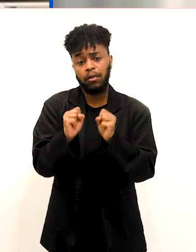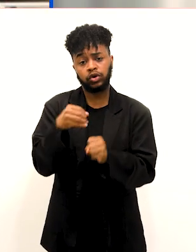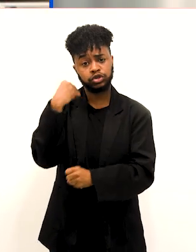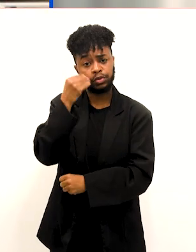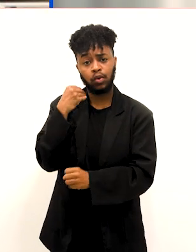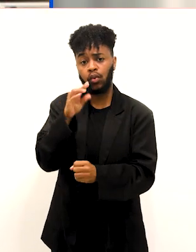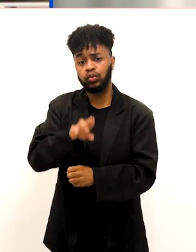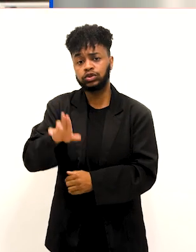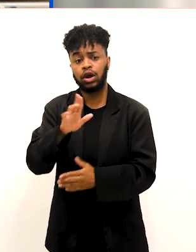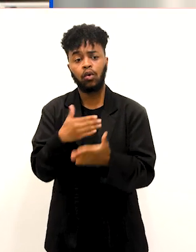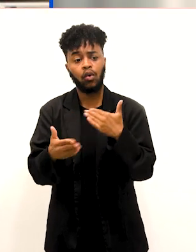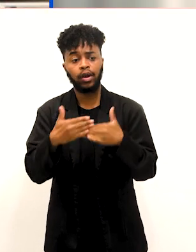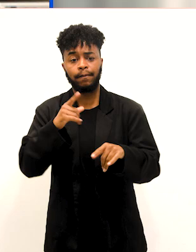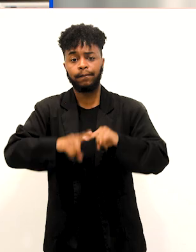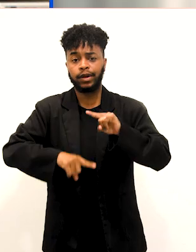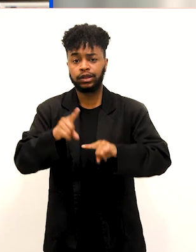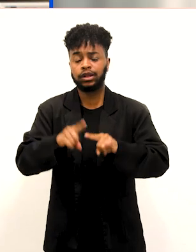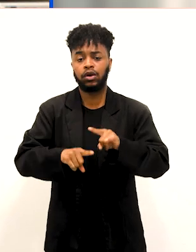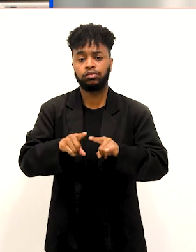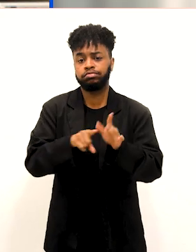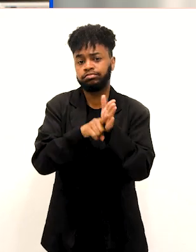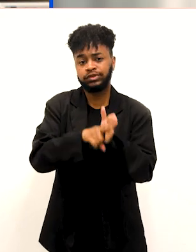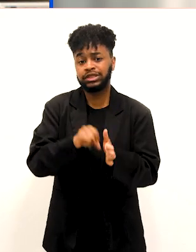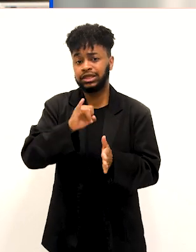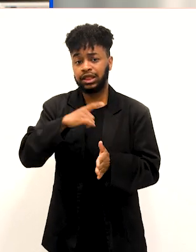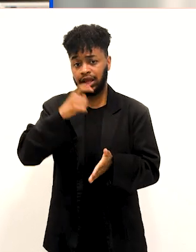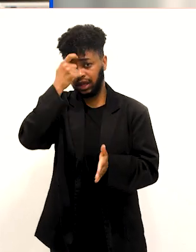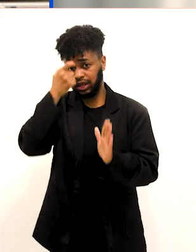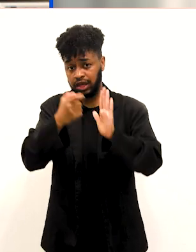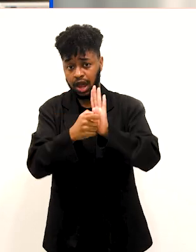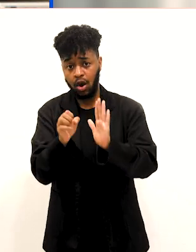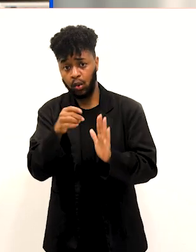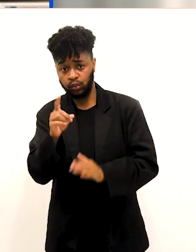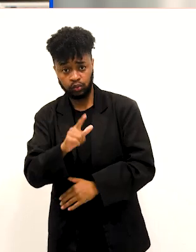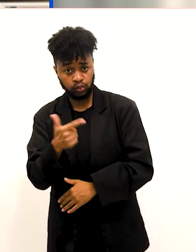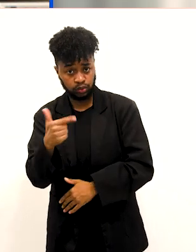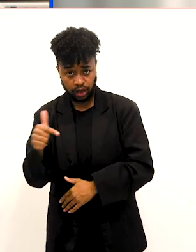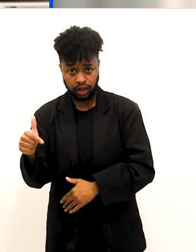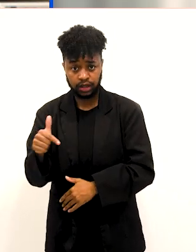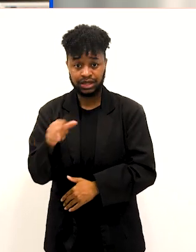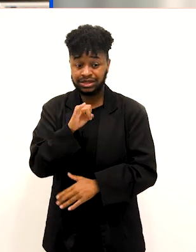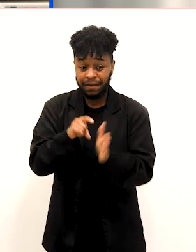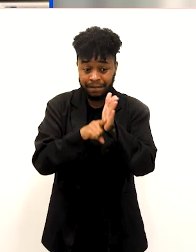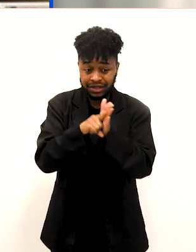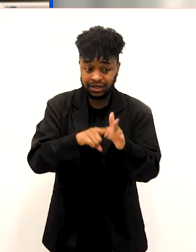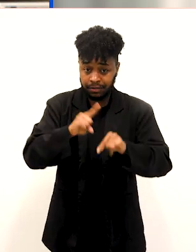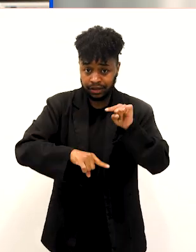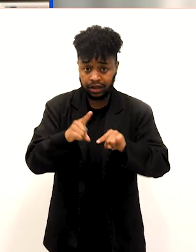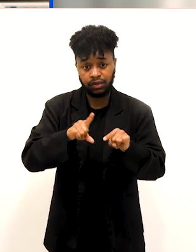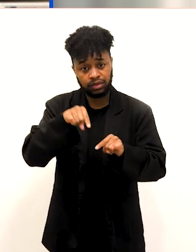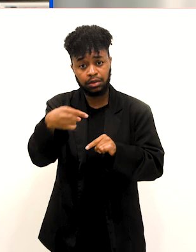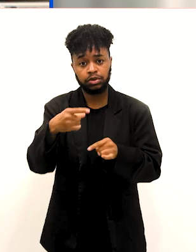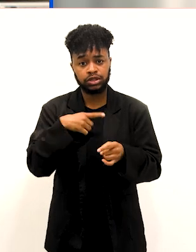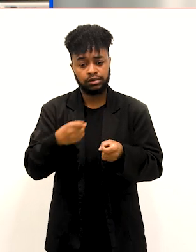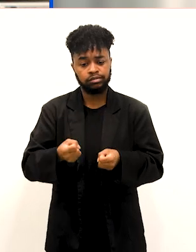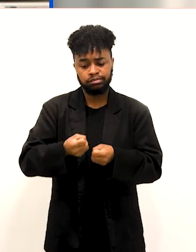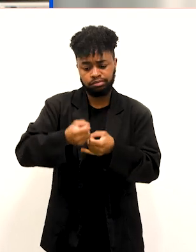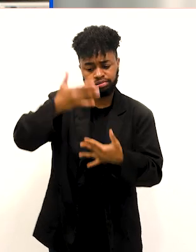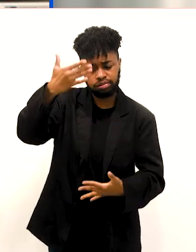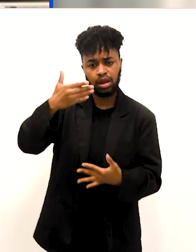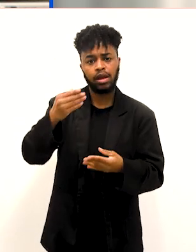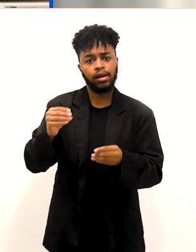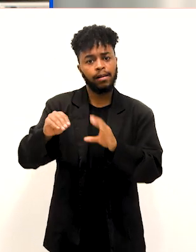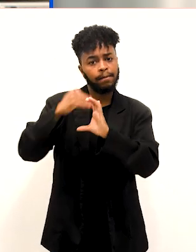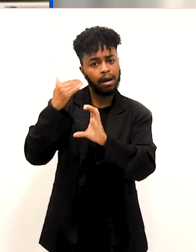uma experiência de usar qualquer ferramenta de pesquisa, com IA, sem IA. Se você pesquisar um produto, em alguns segundos você estará recebendo